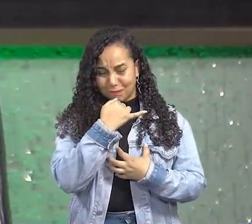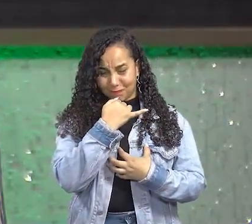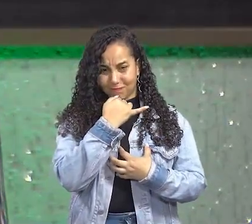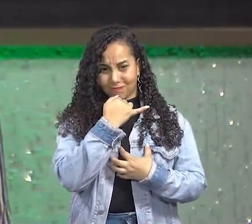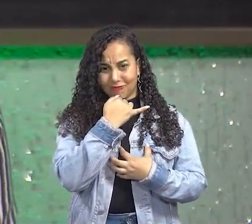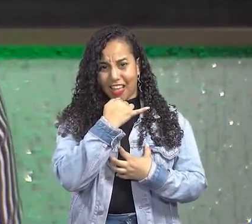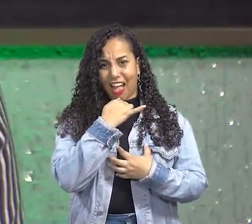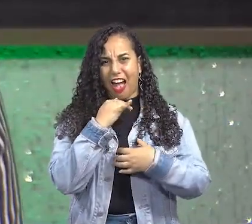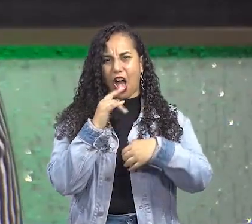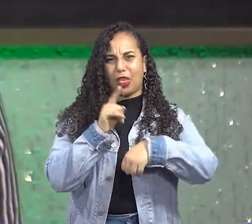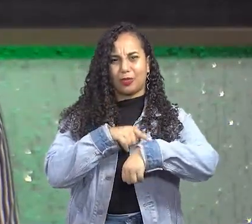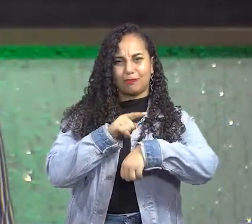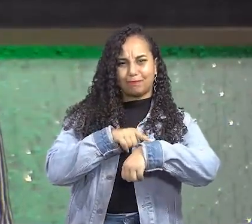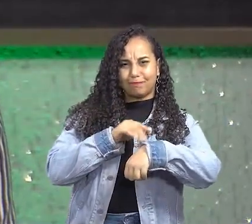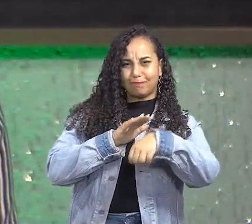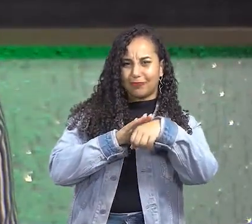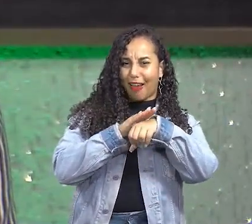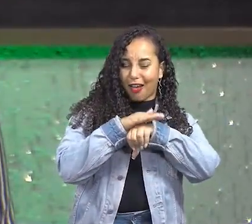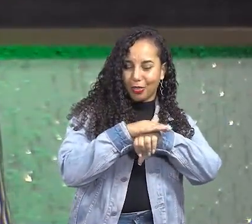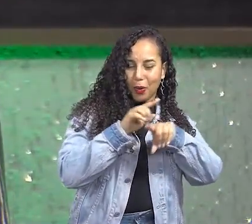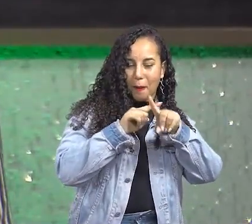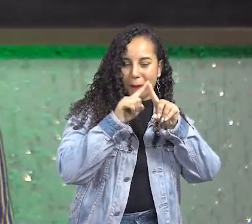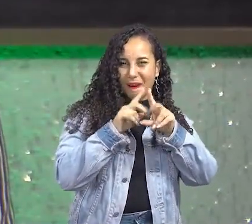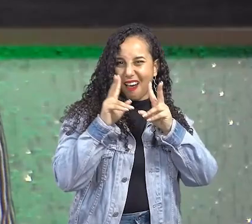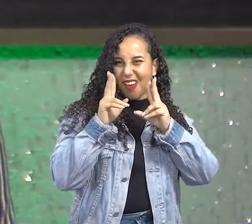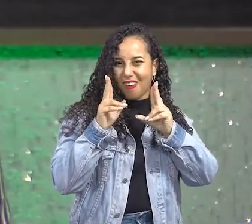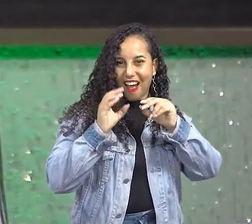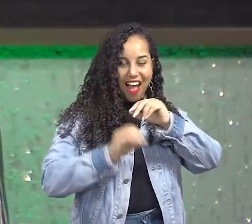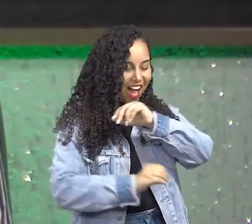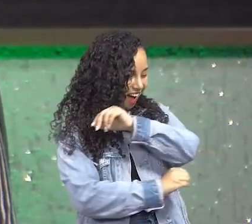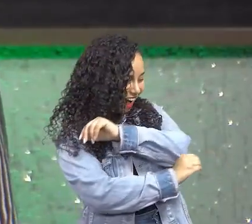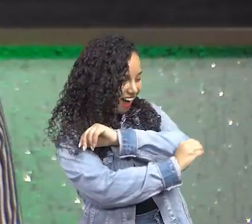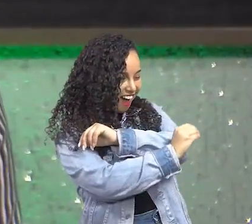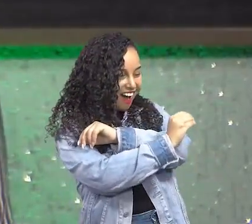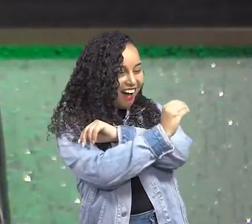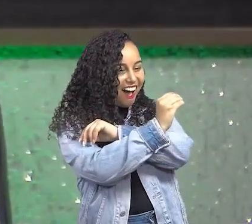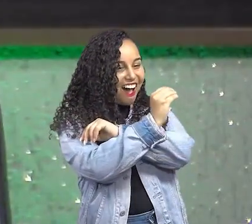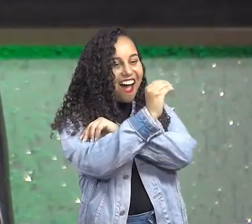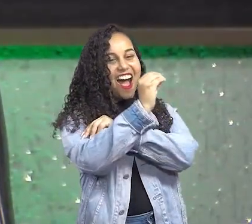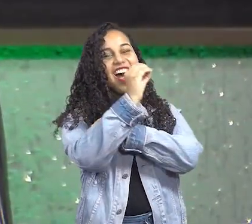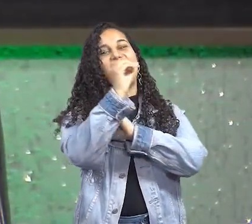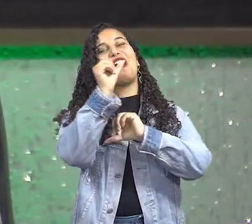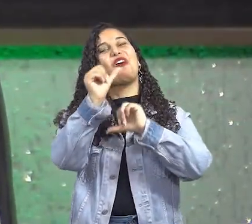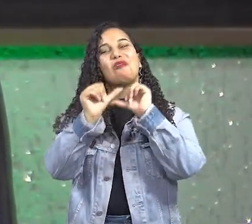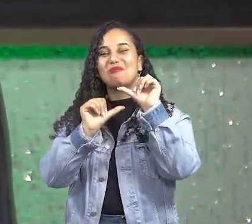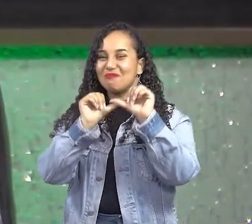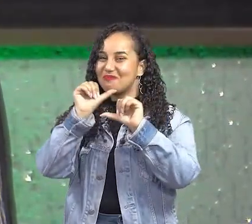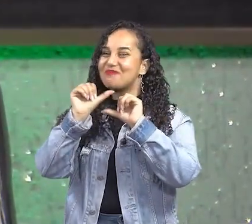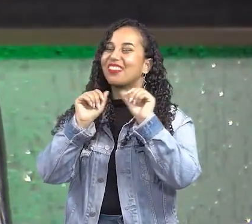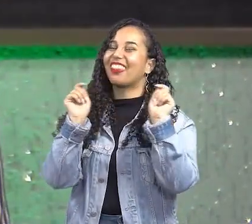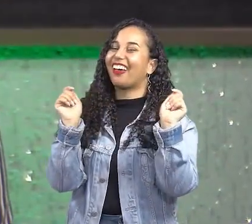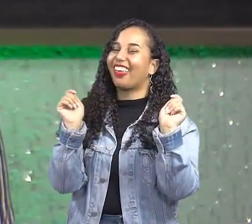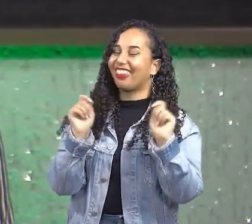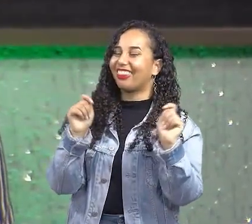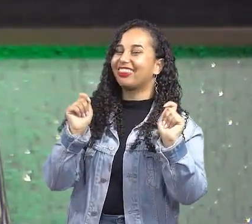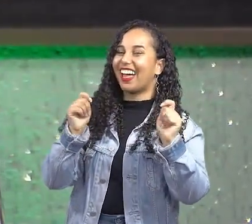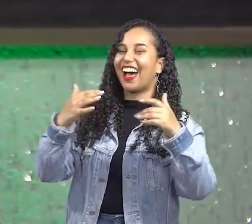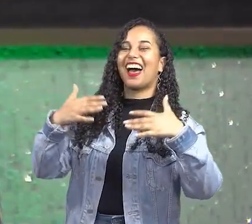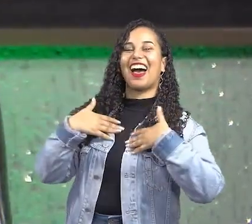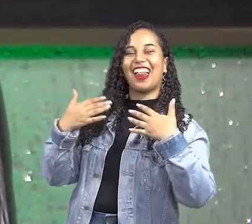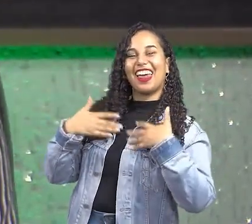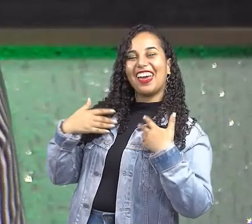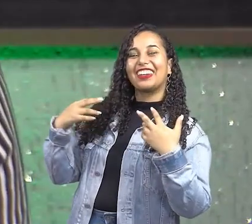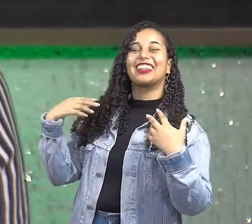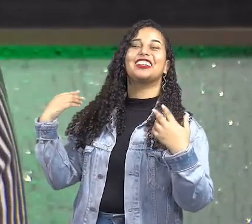pode durar até a noite, mas assim como o sol nasce pela manhã, assim também